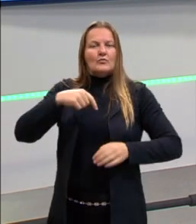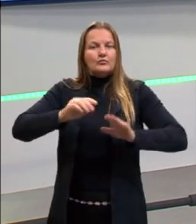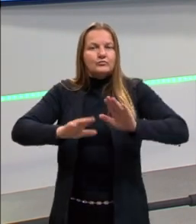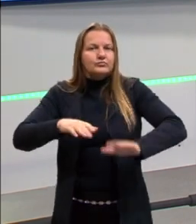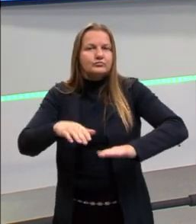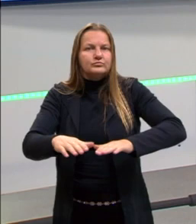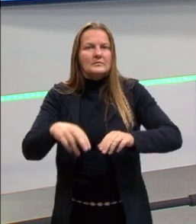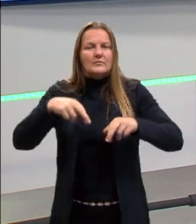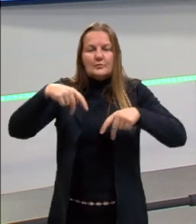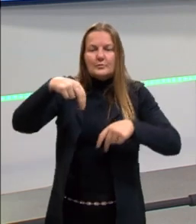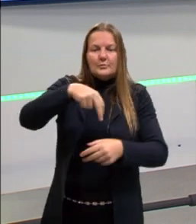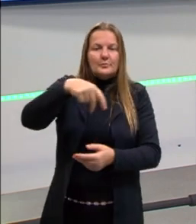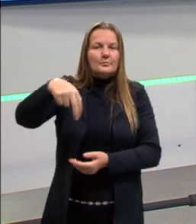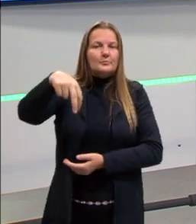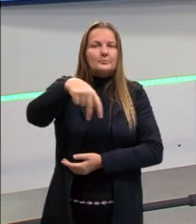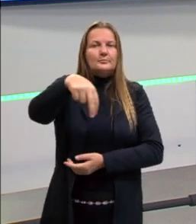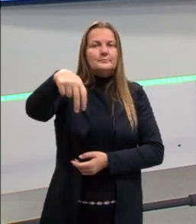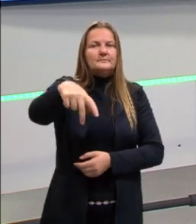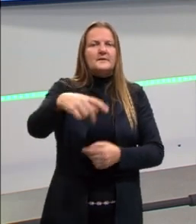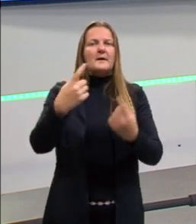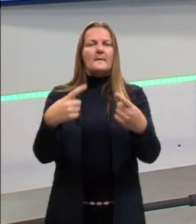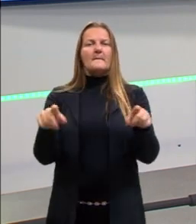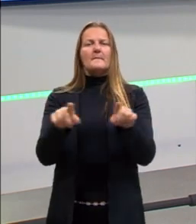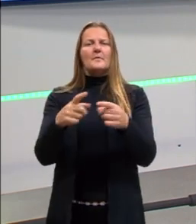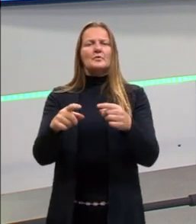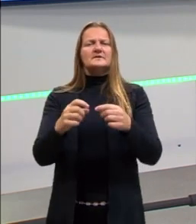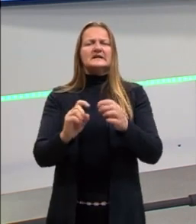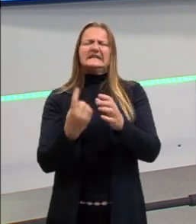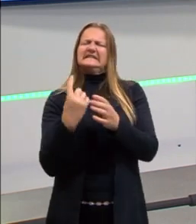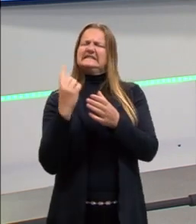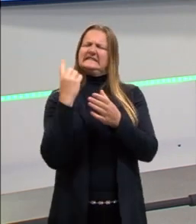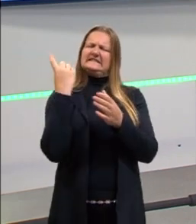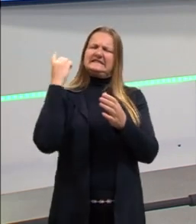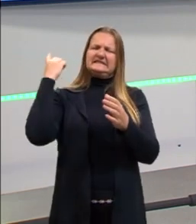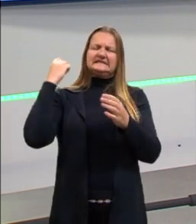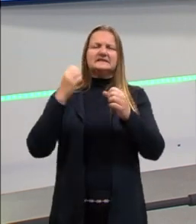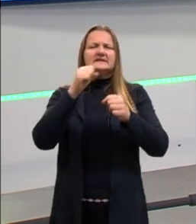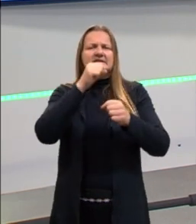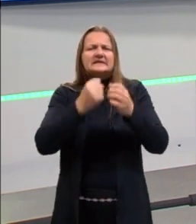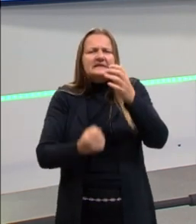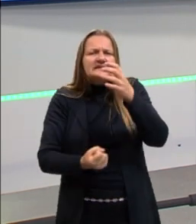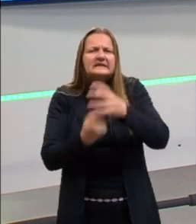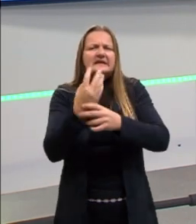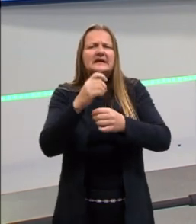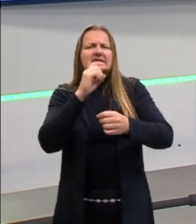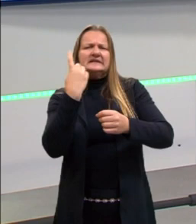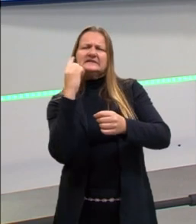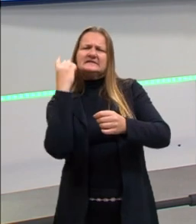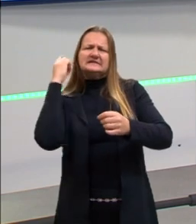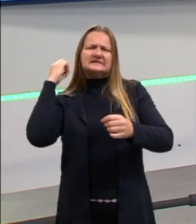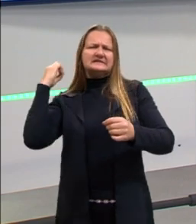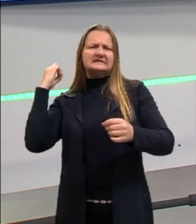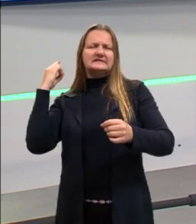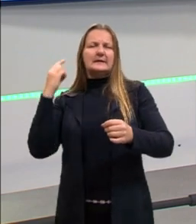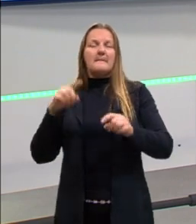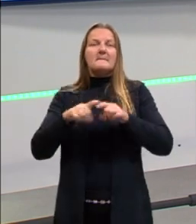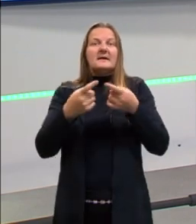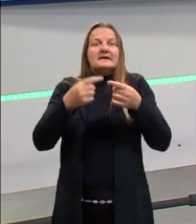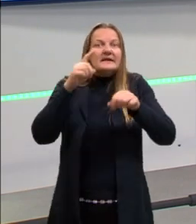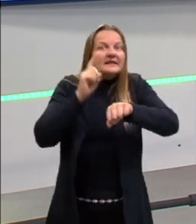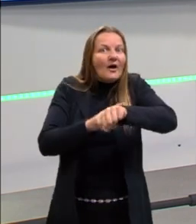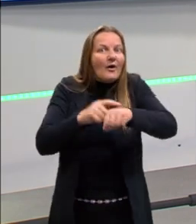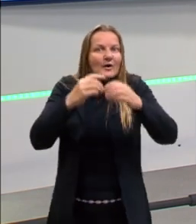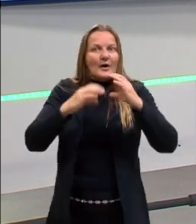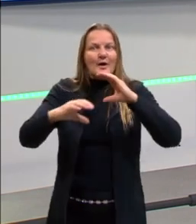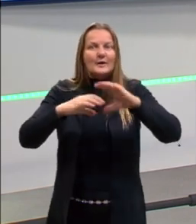Vou agora não importa a gente se essa música foi criada há muito tempo essa canção foi criado no teu no momento que você está cantando